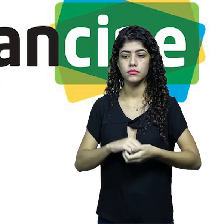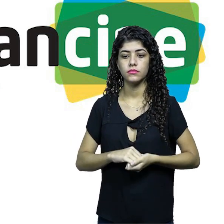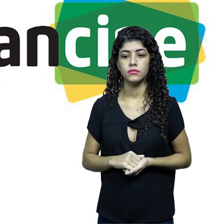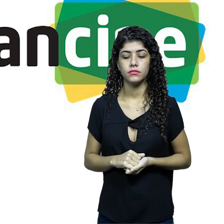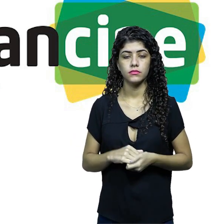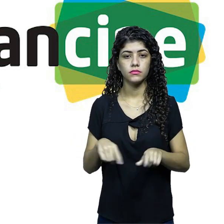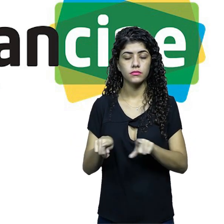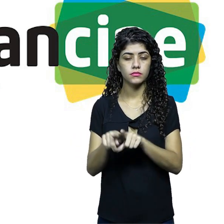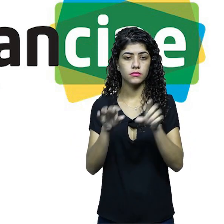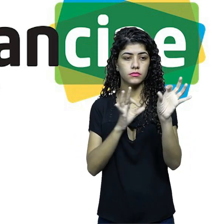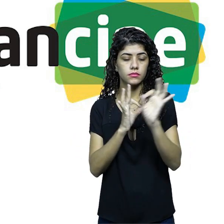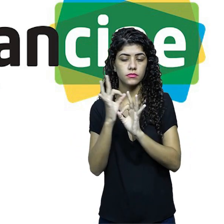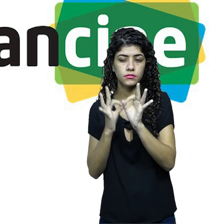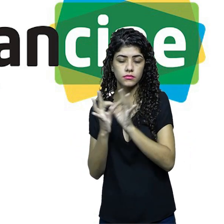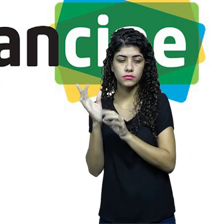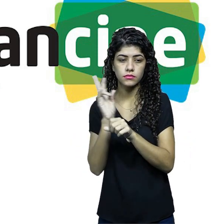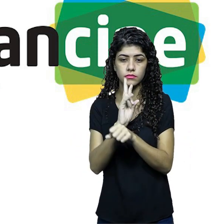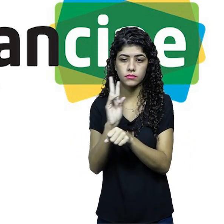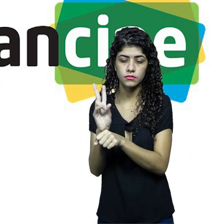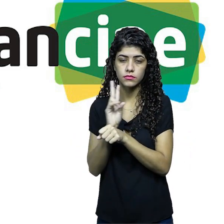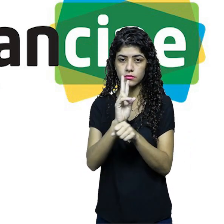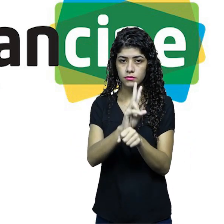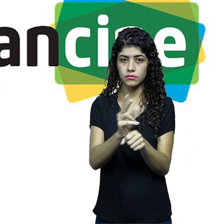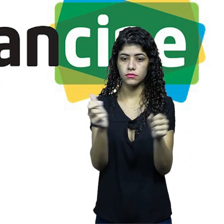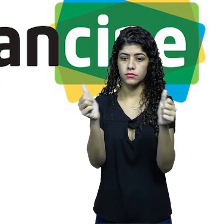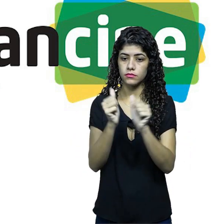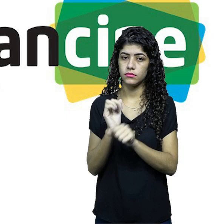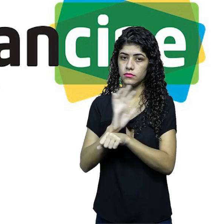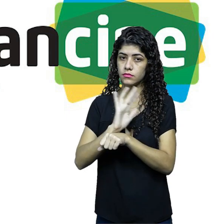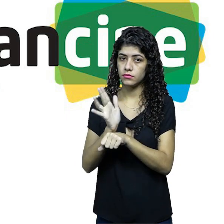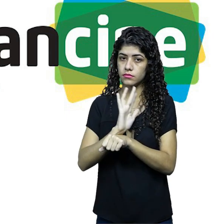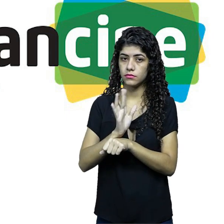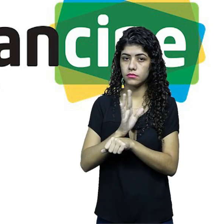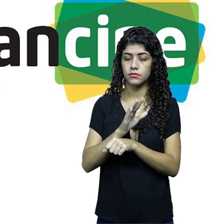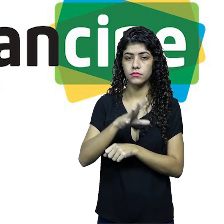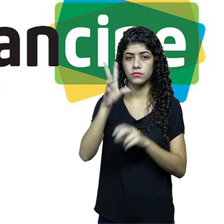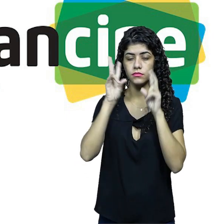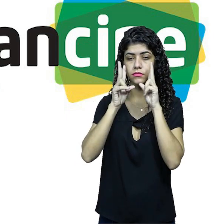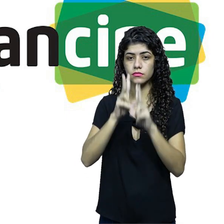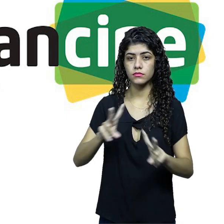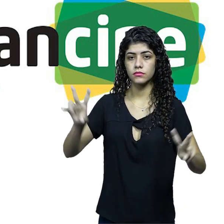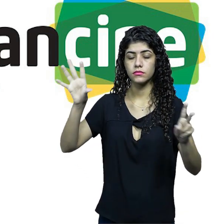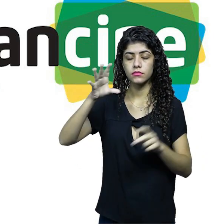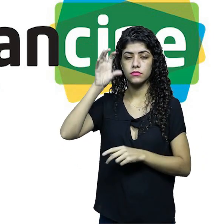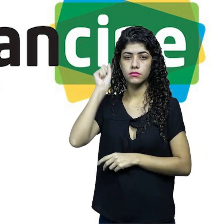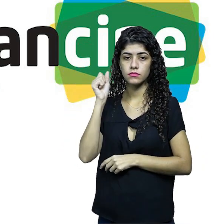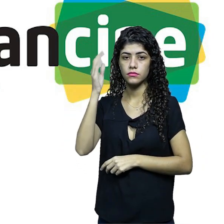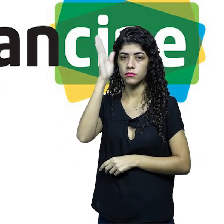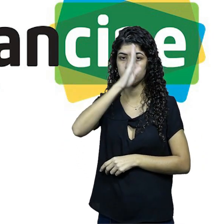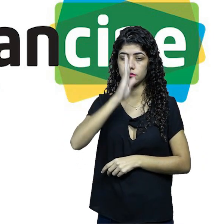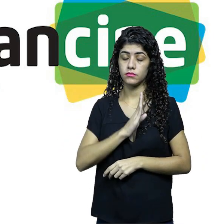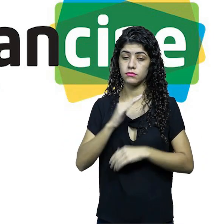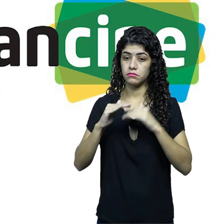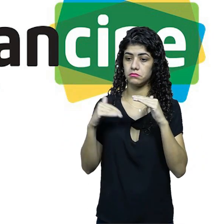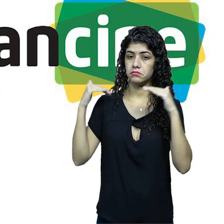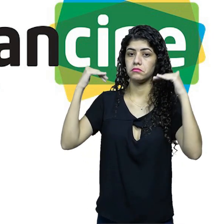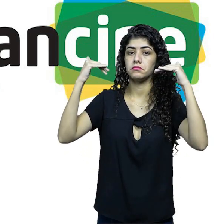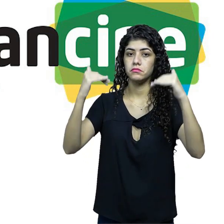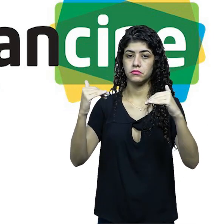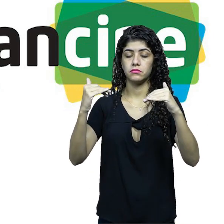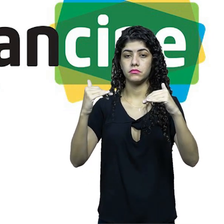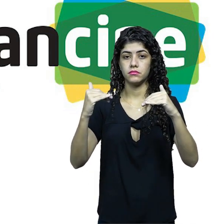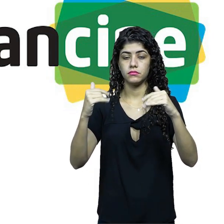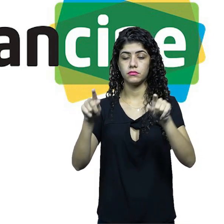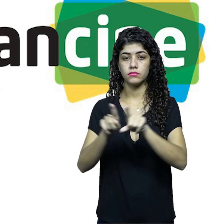a regulação e a fiscalização do mercado do cinema e do audiovisual no Brasil. É uma autarquia